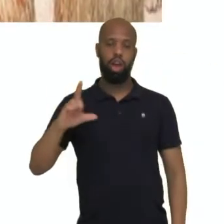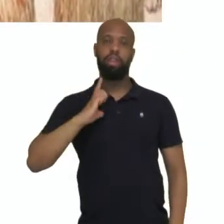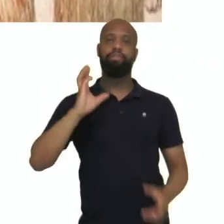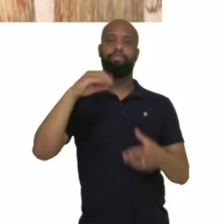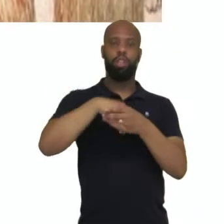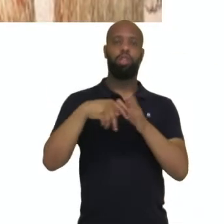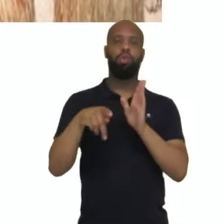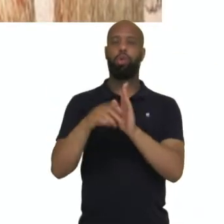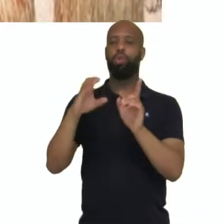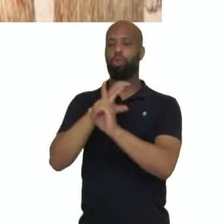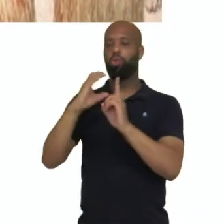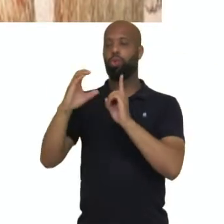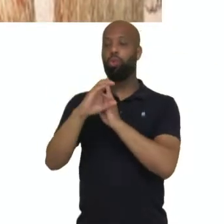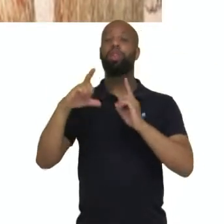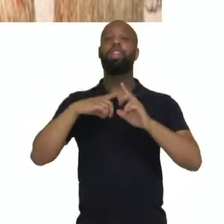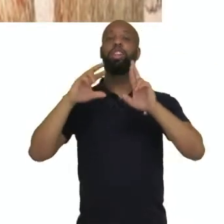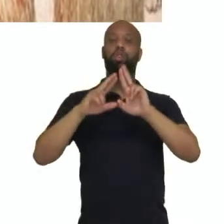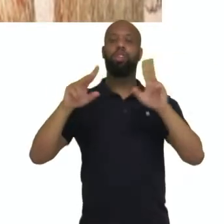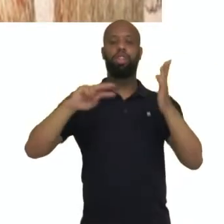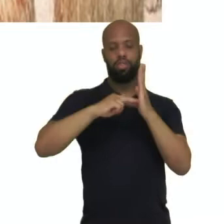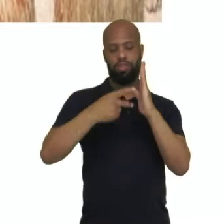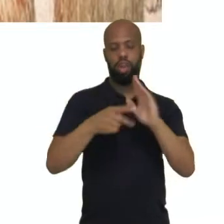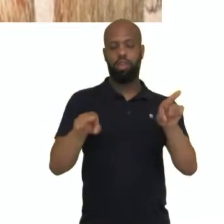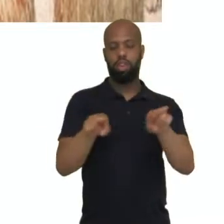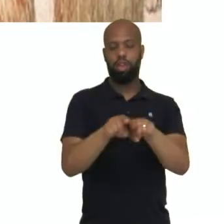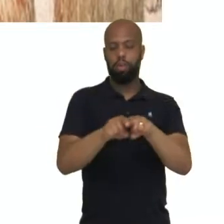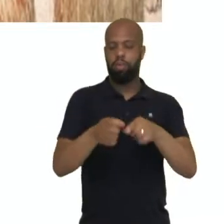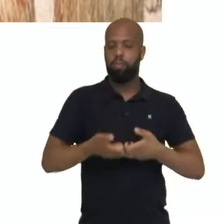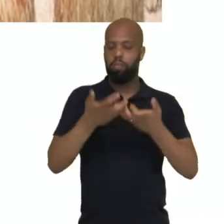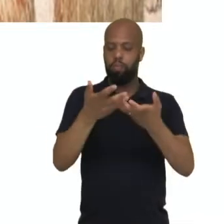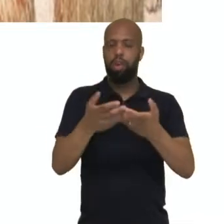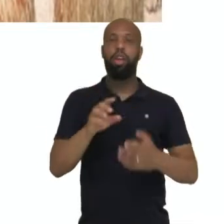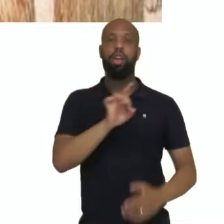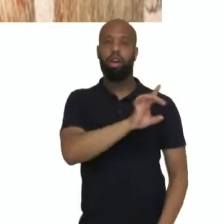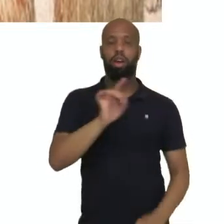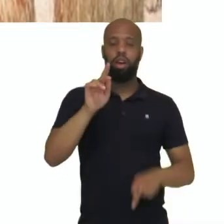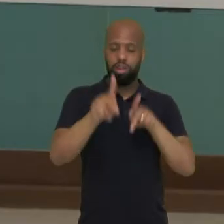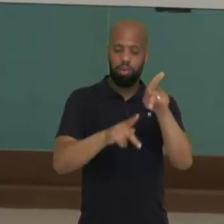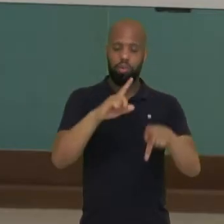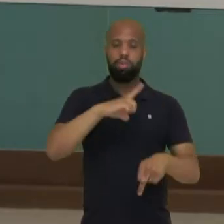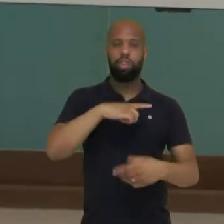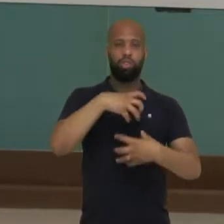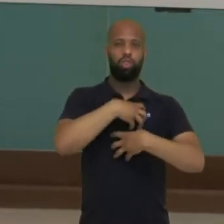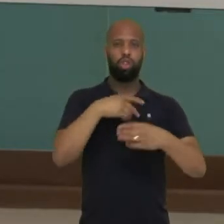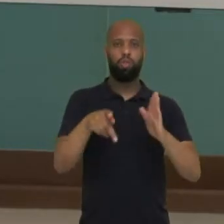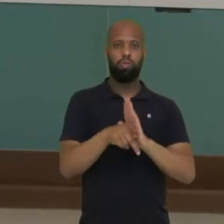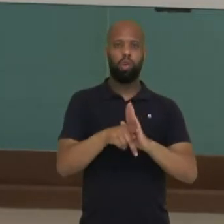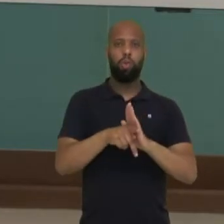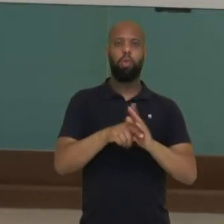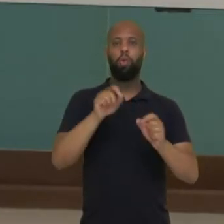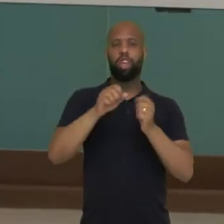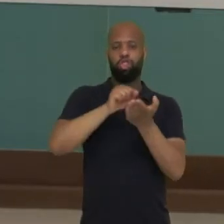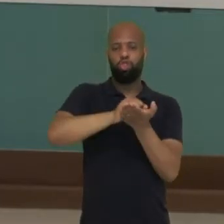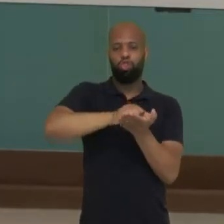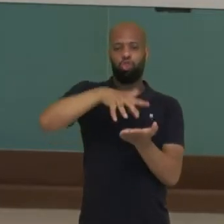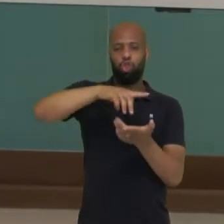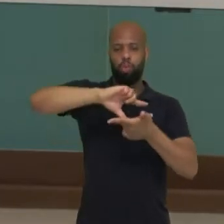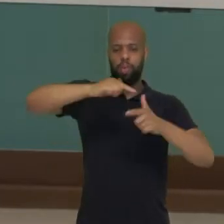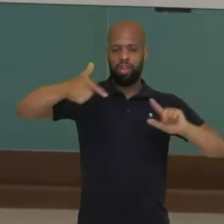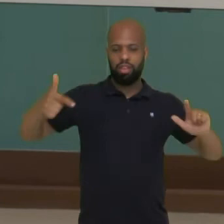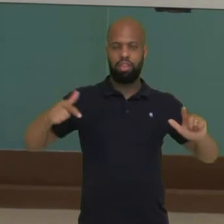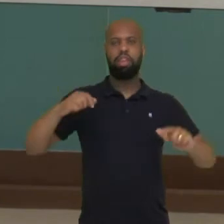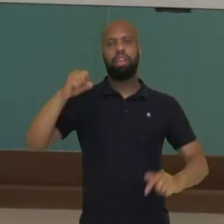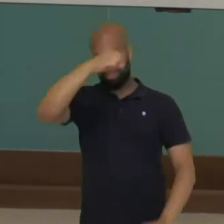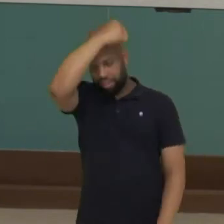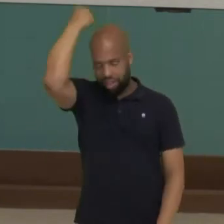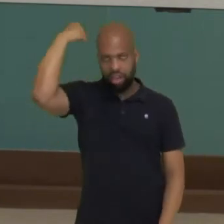rituais com diferentes significados e expressão. Cada povo tem um tipo de geometria sagrada. Cada povo tem os animais